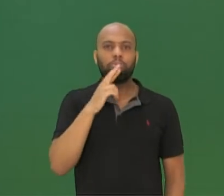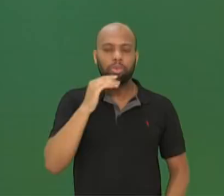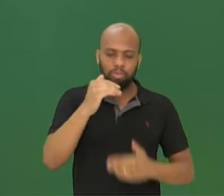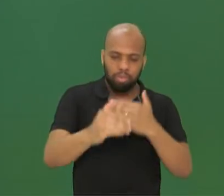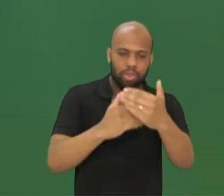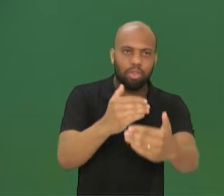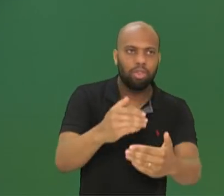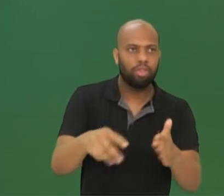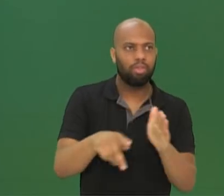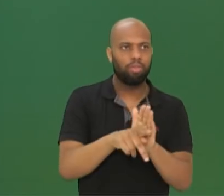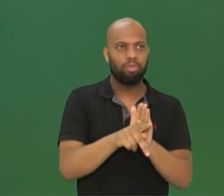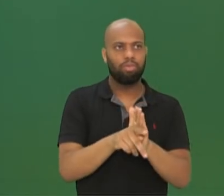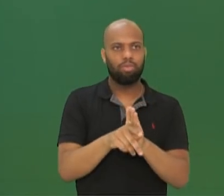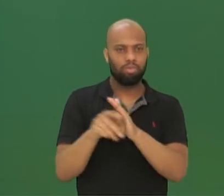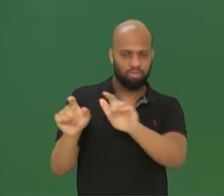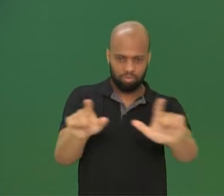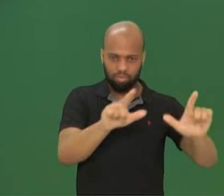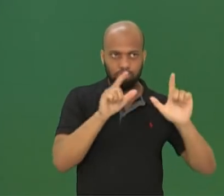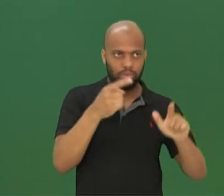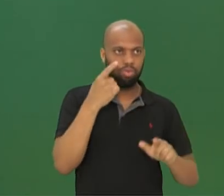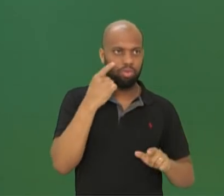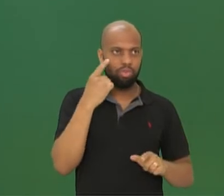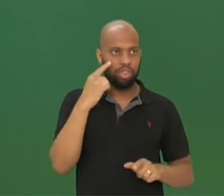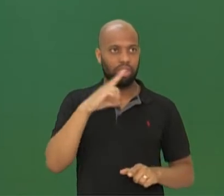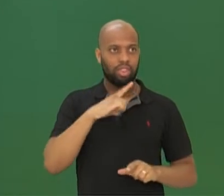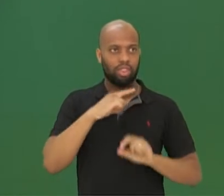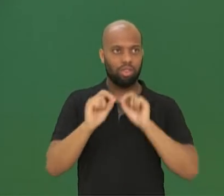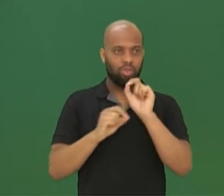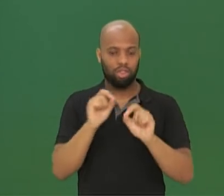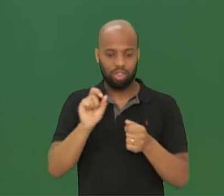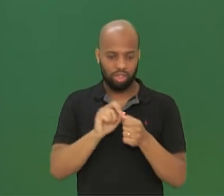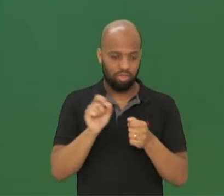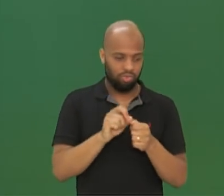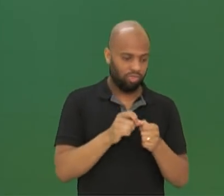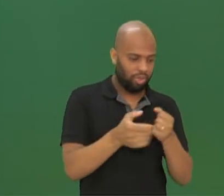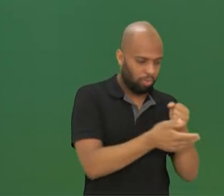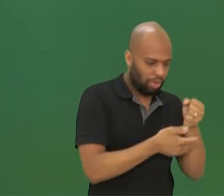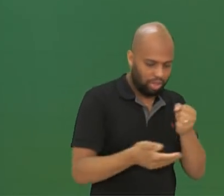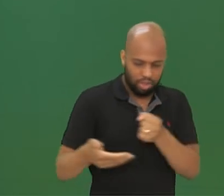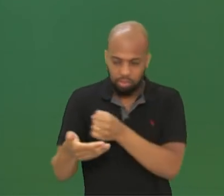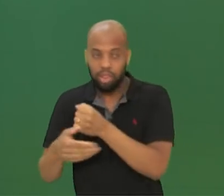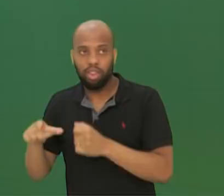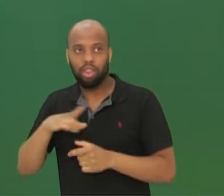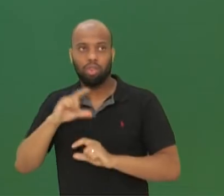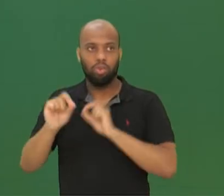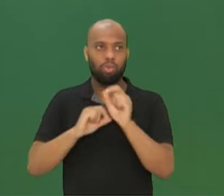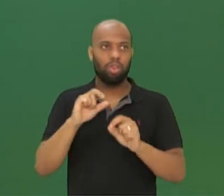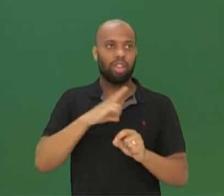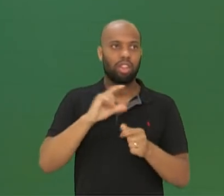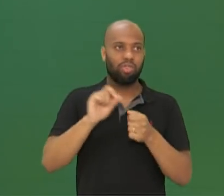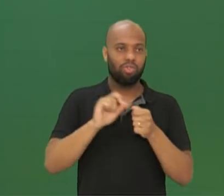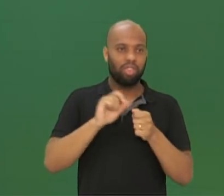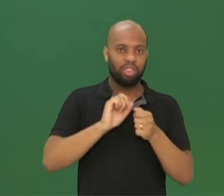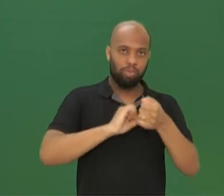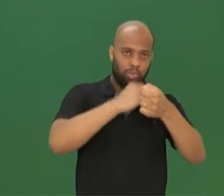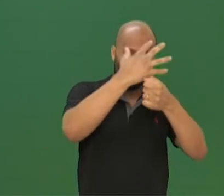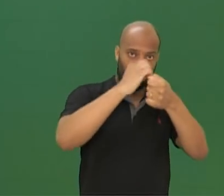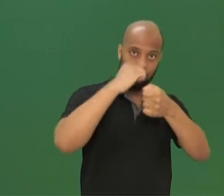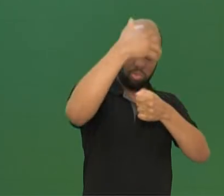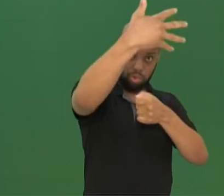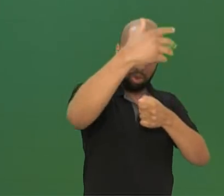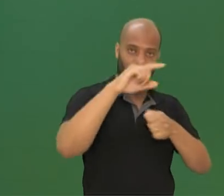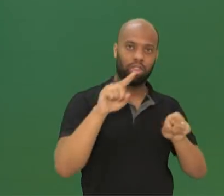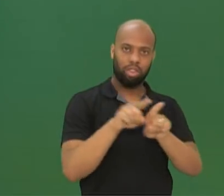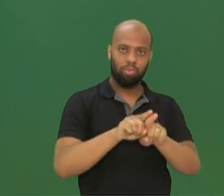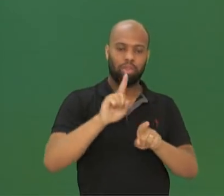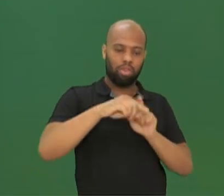passo na tela. Por mais que a gente tenha igualado as bases, a gente tem que trabalhar essa potência de potência, que também